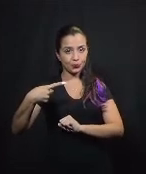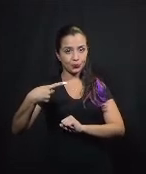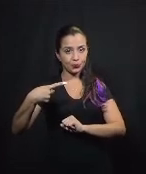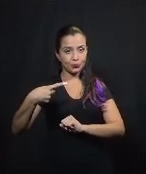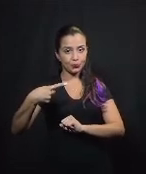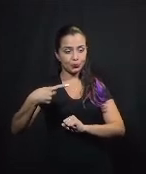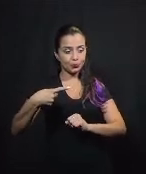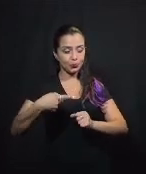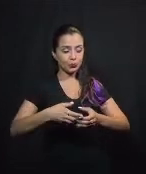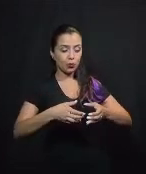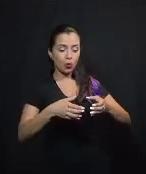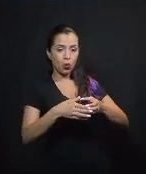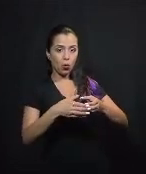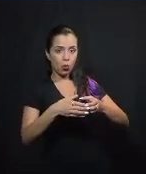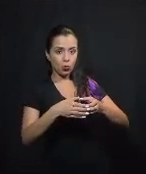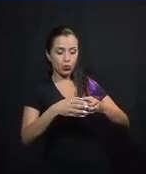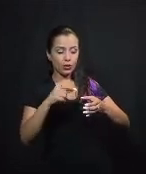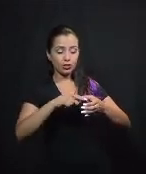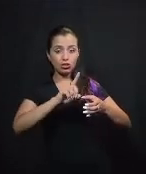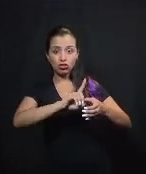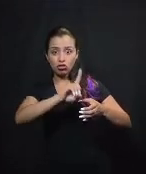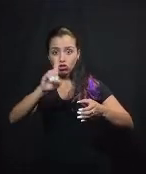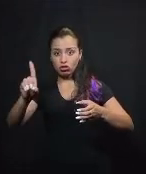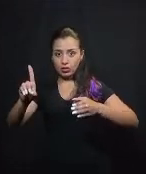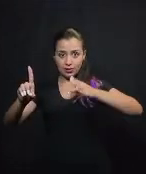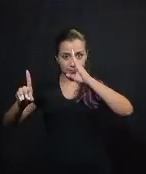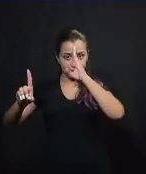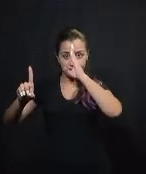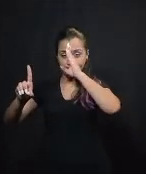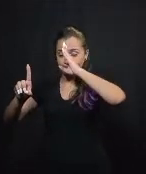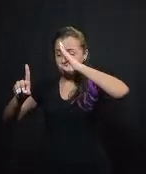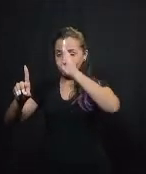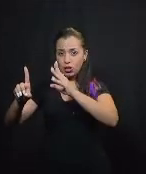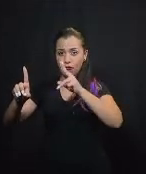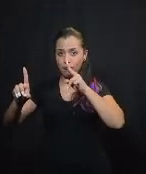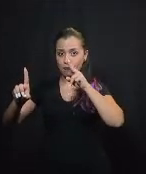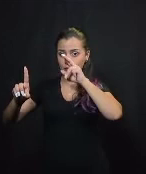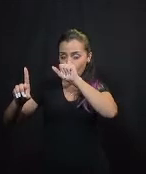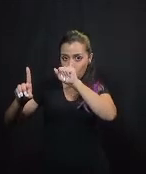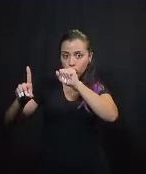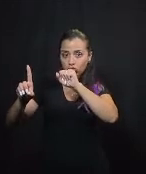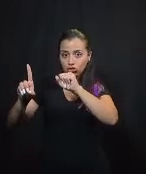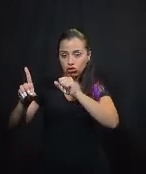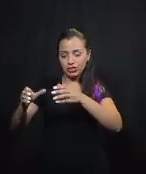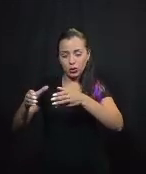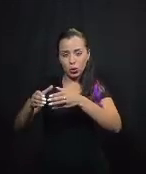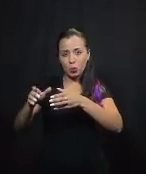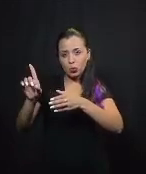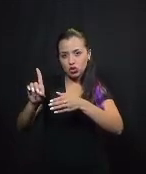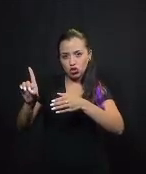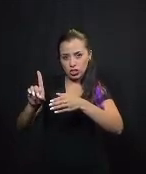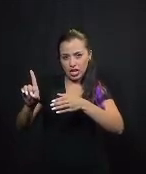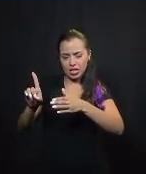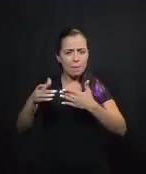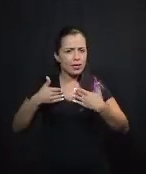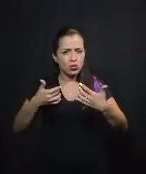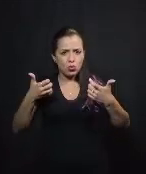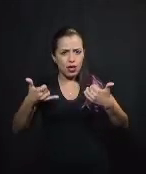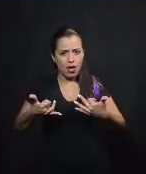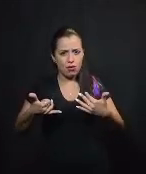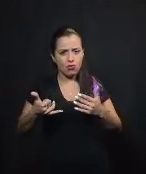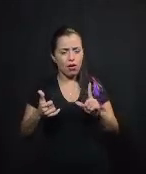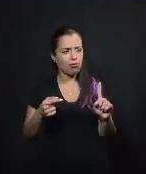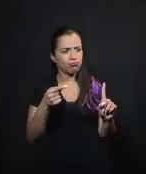de extrema-direita, e eu não vou entrar aqui nas distinções entre direita e extrema-direita,